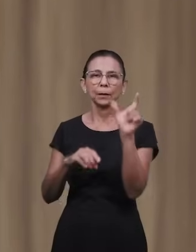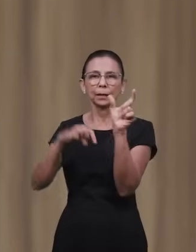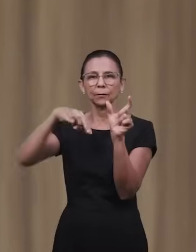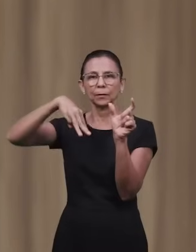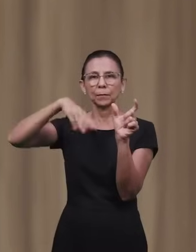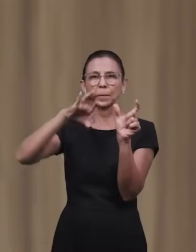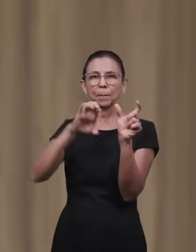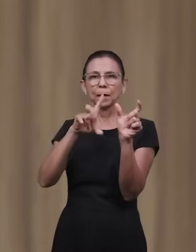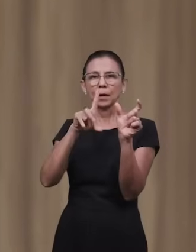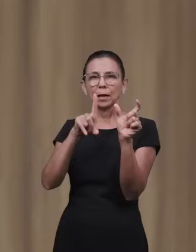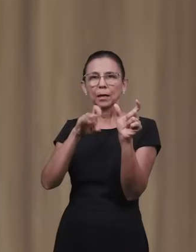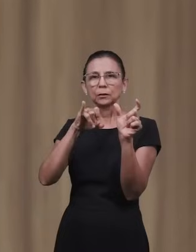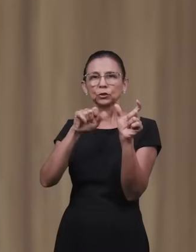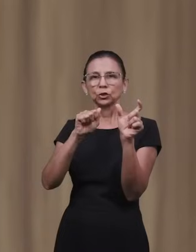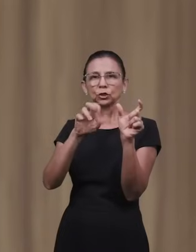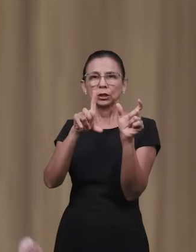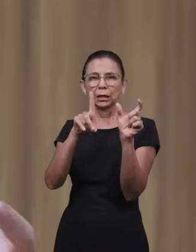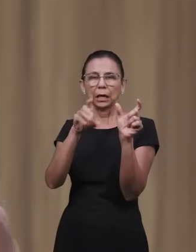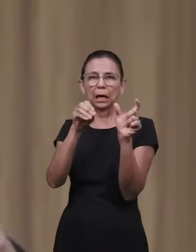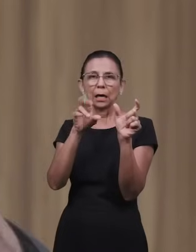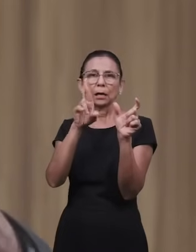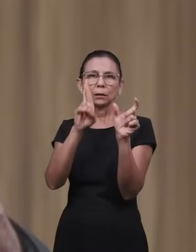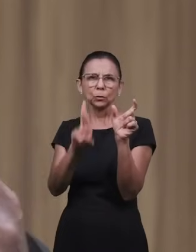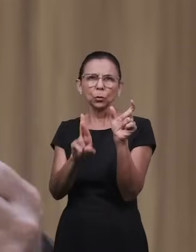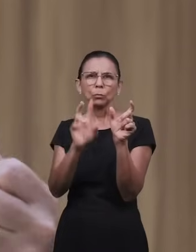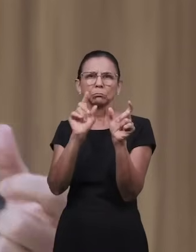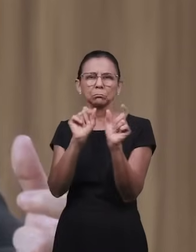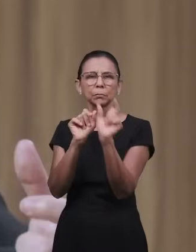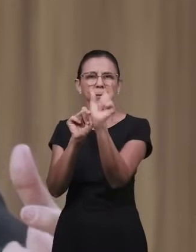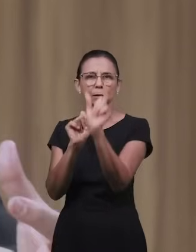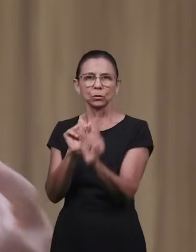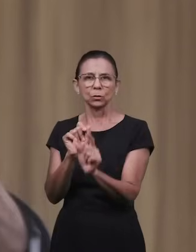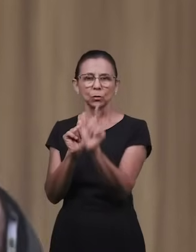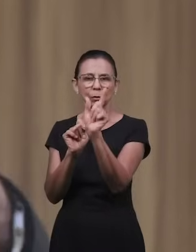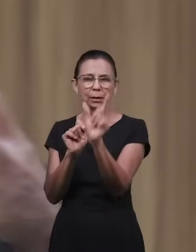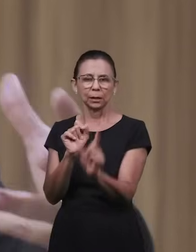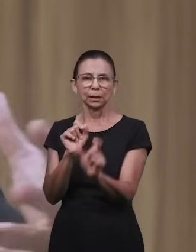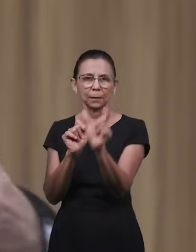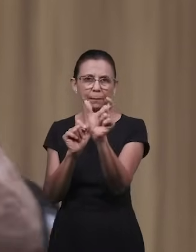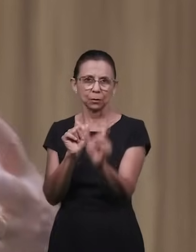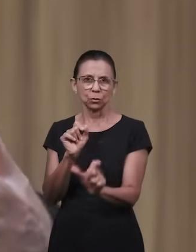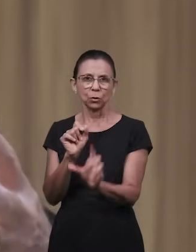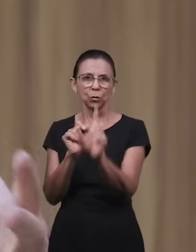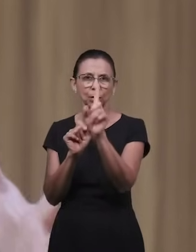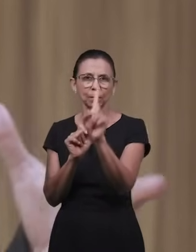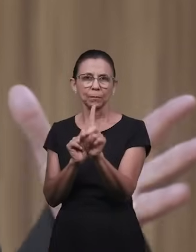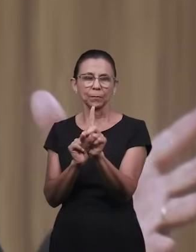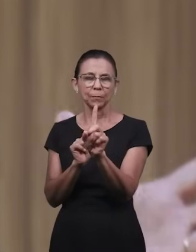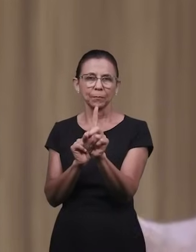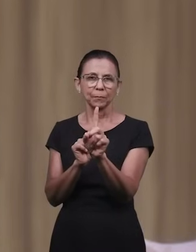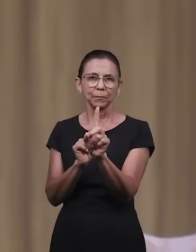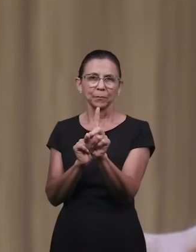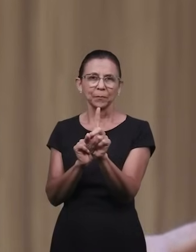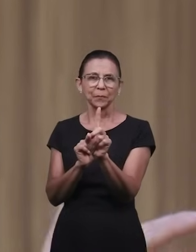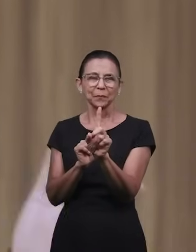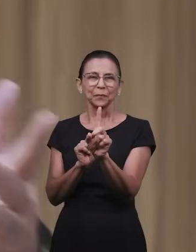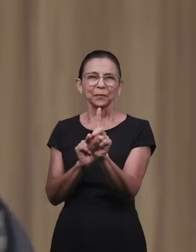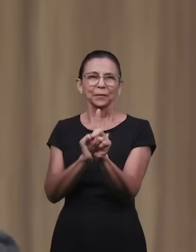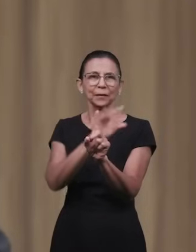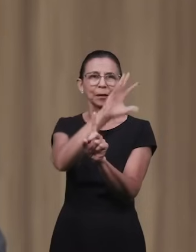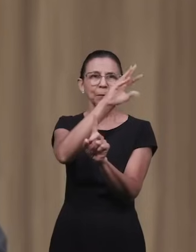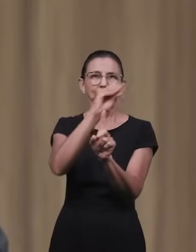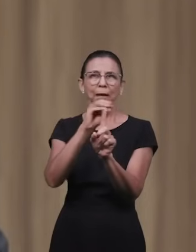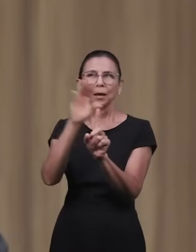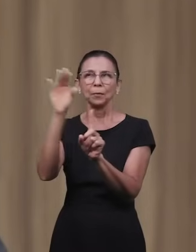temos o sacerdote, que era a figura daquele mediador, né? Que ele fazia a comunicação dos homens